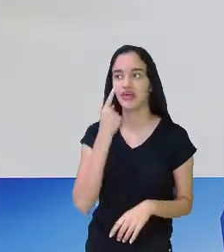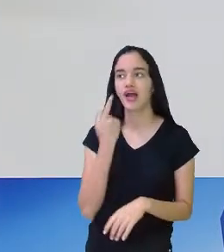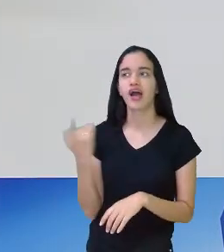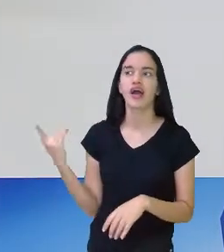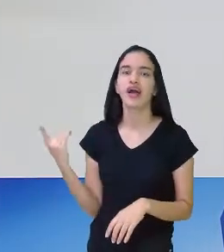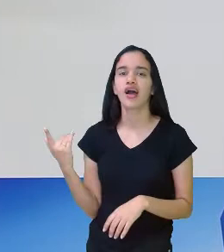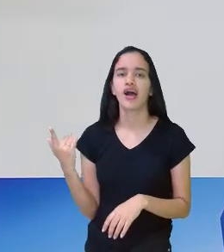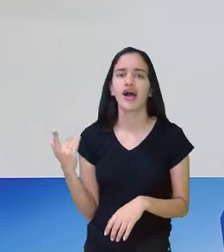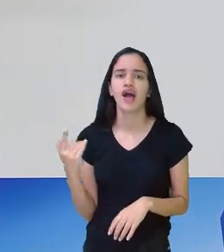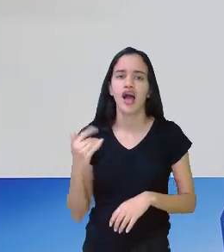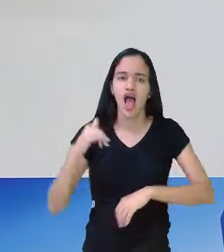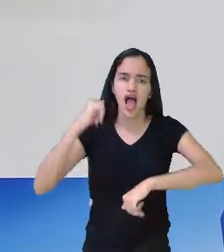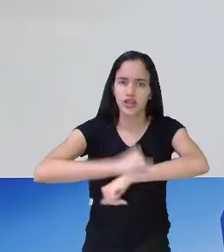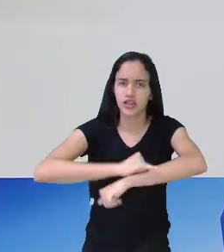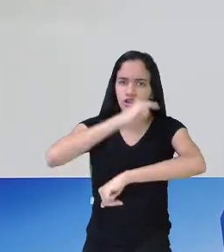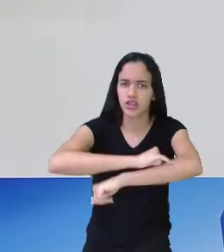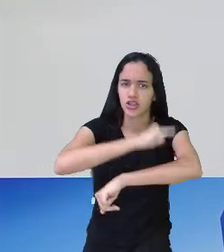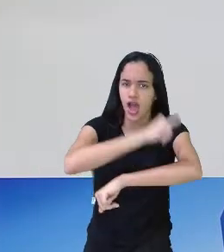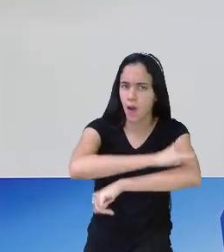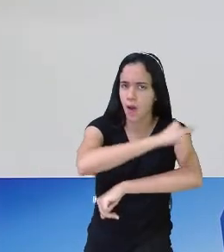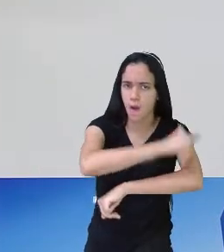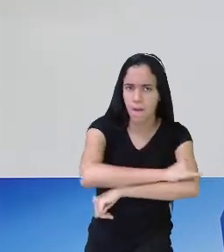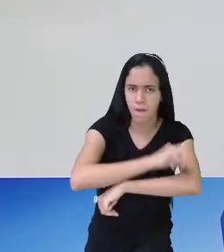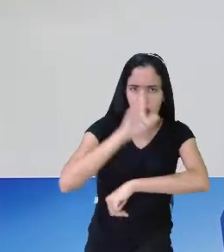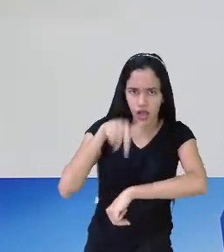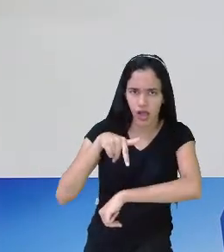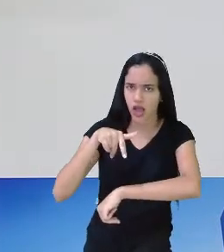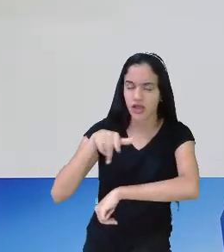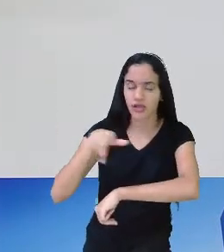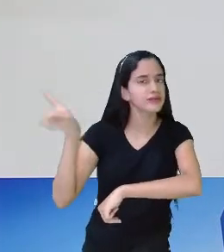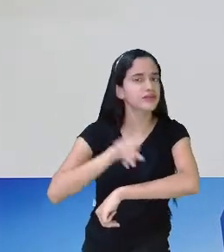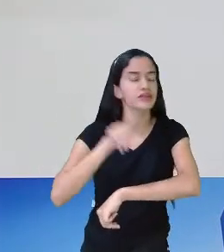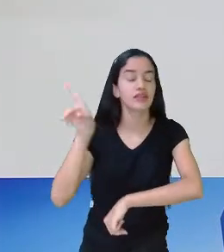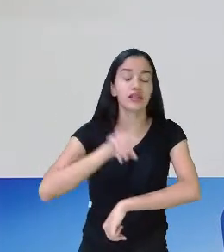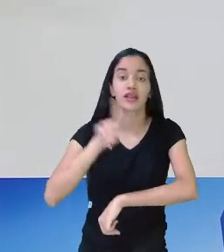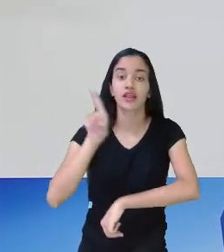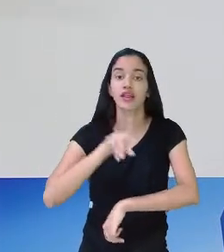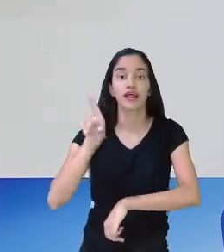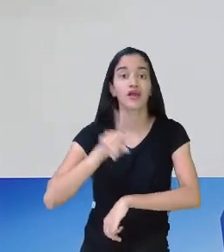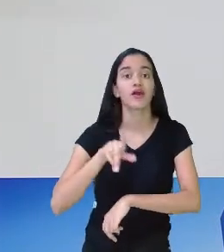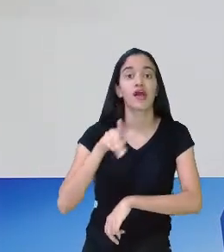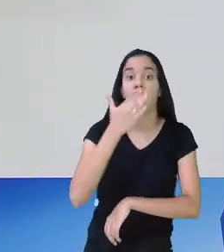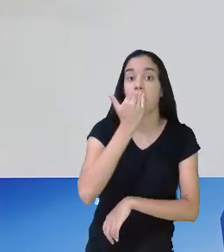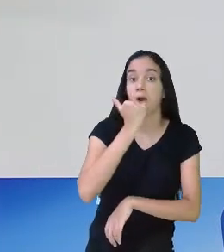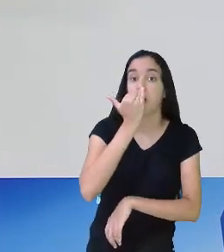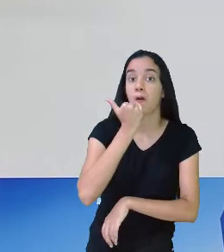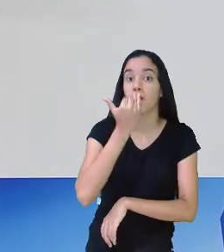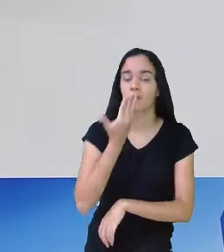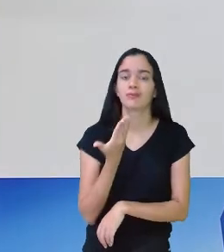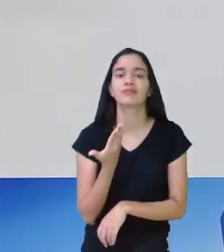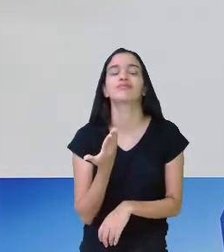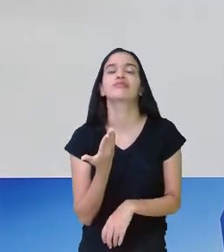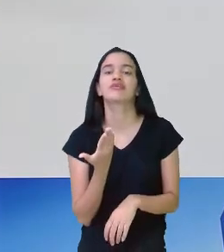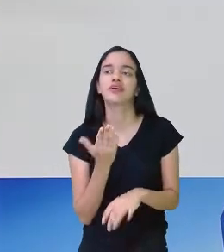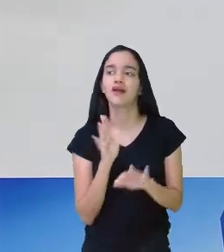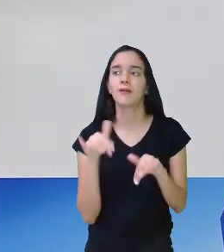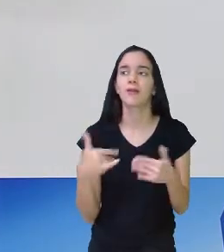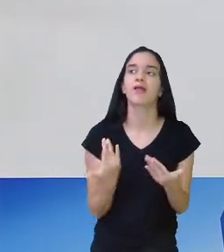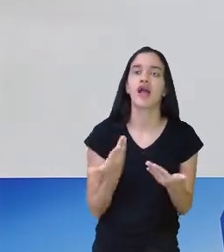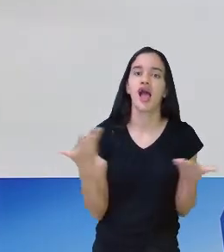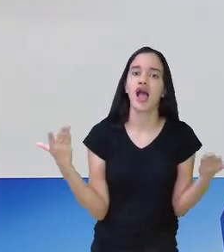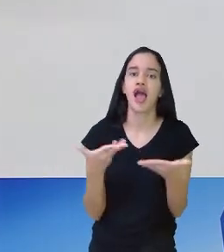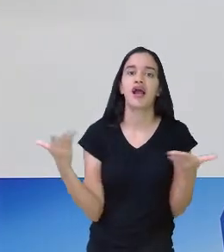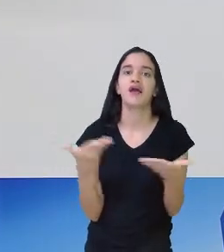Um sapo. O sapo é produtor? Não, ele é consumidor. E já que ele é um consumidor, e eu vou